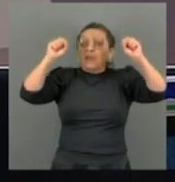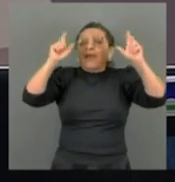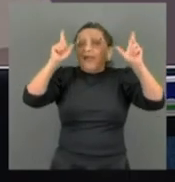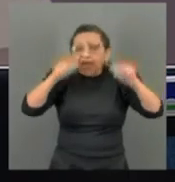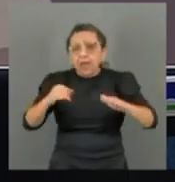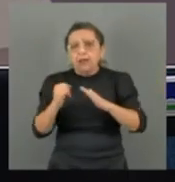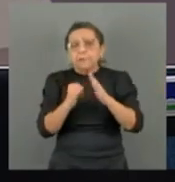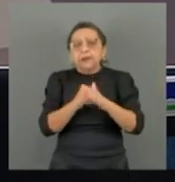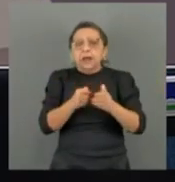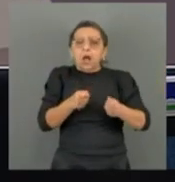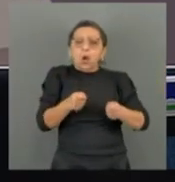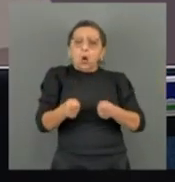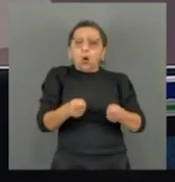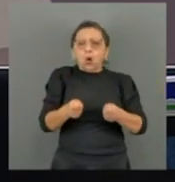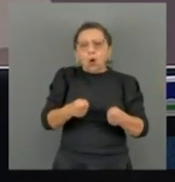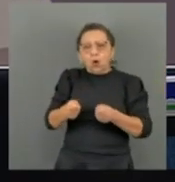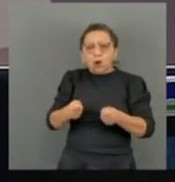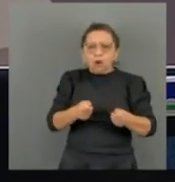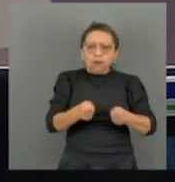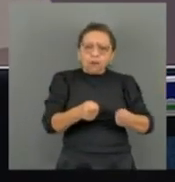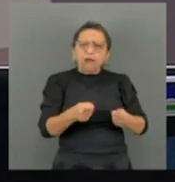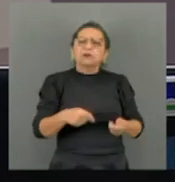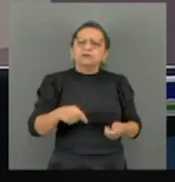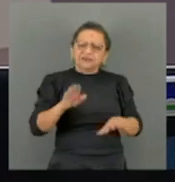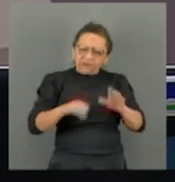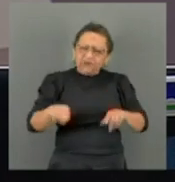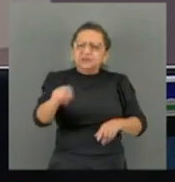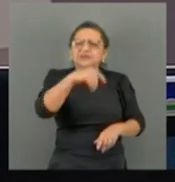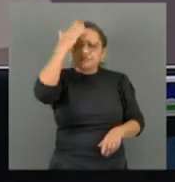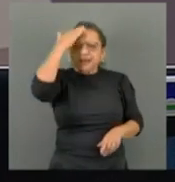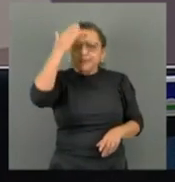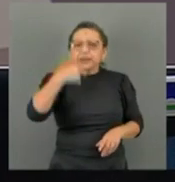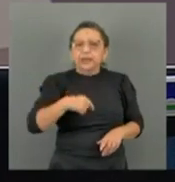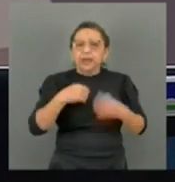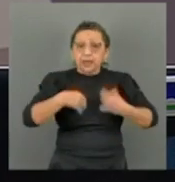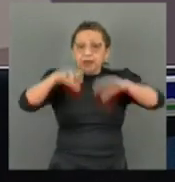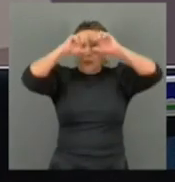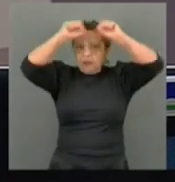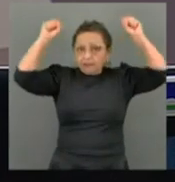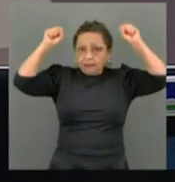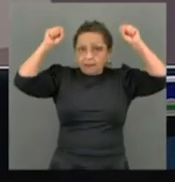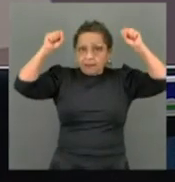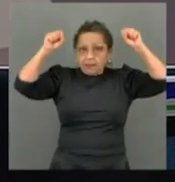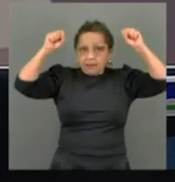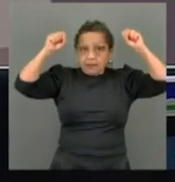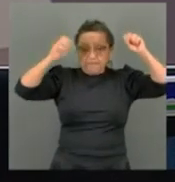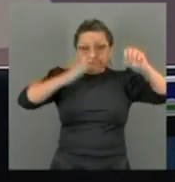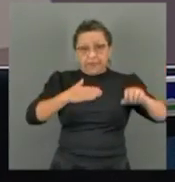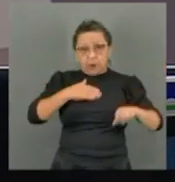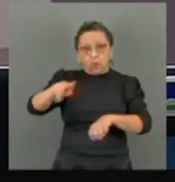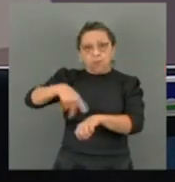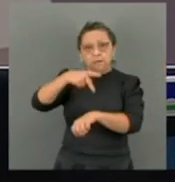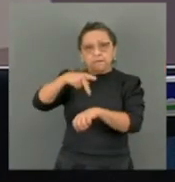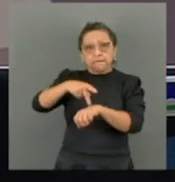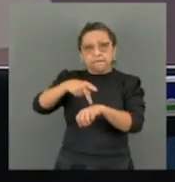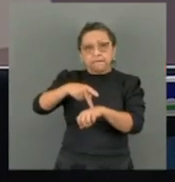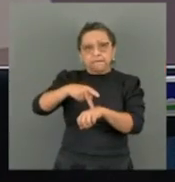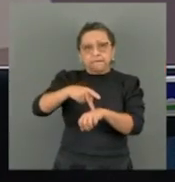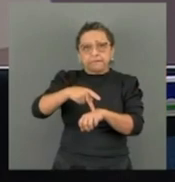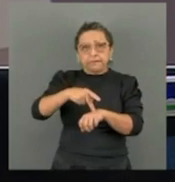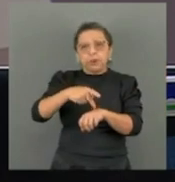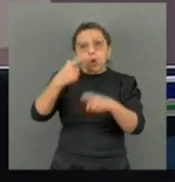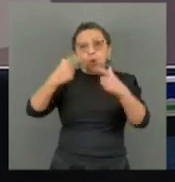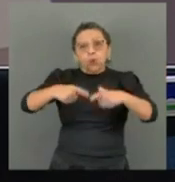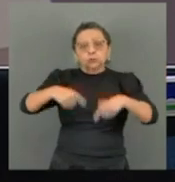as paixões. Vocês talvez saibam que o Corte Supremo de meu estado, onde